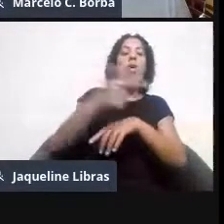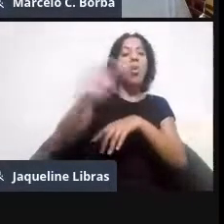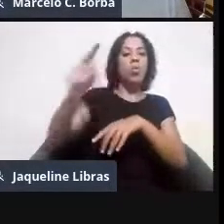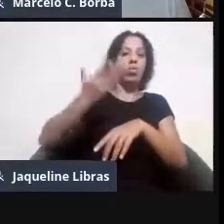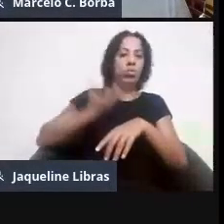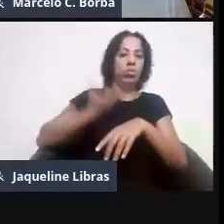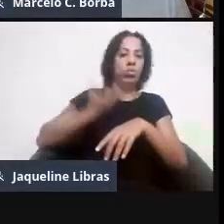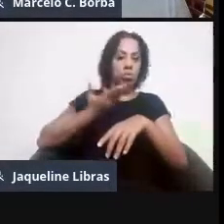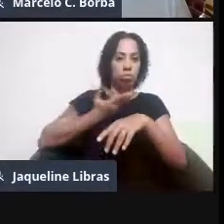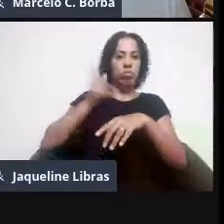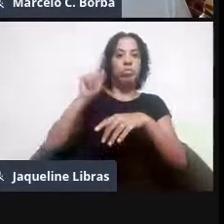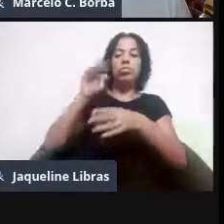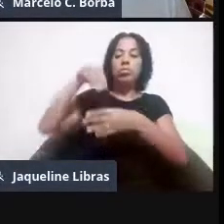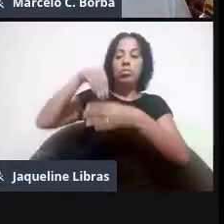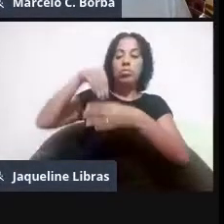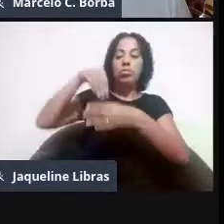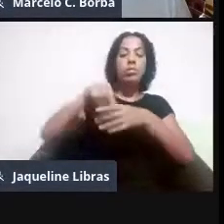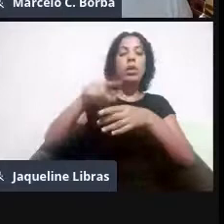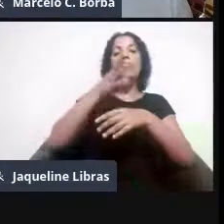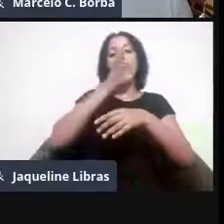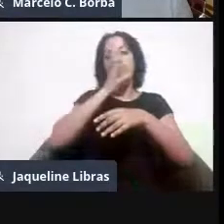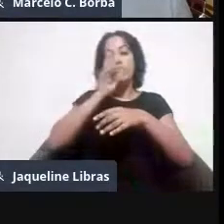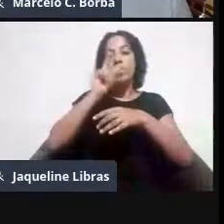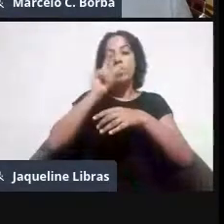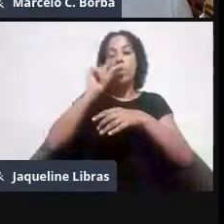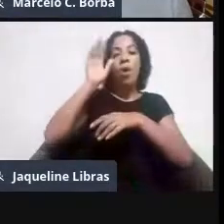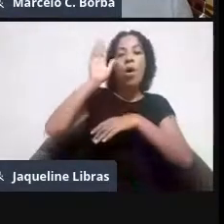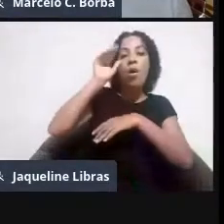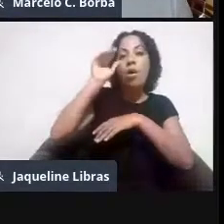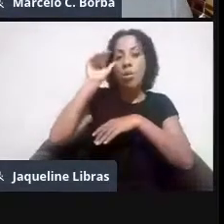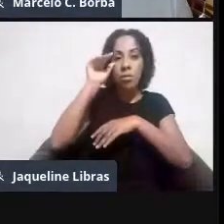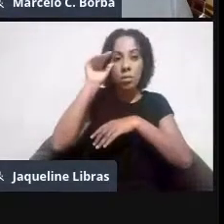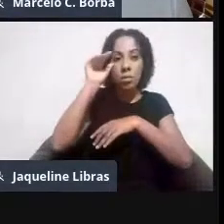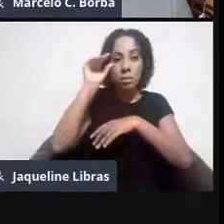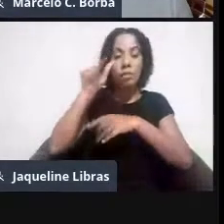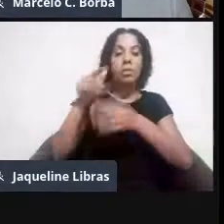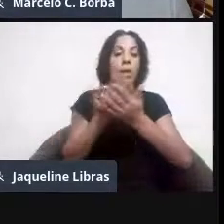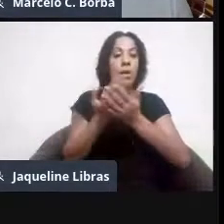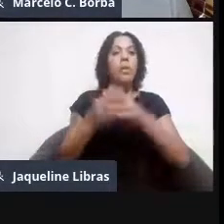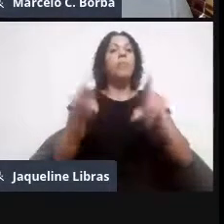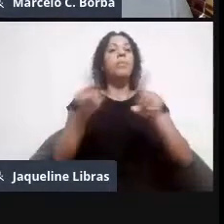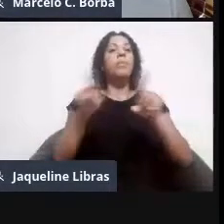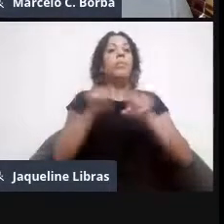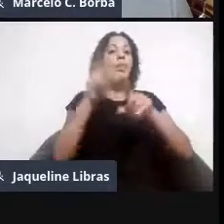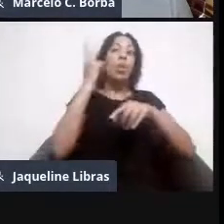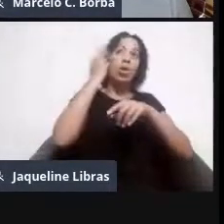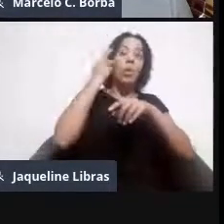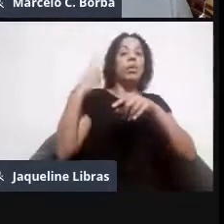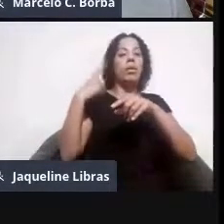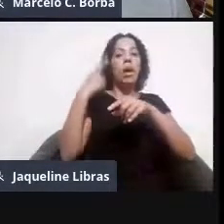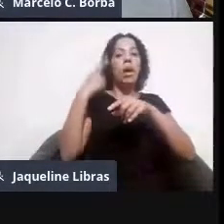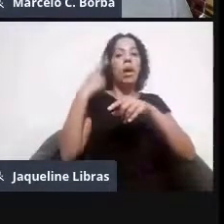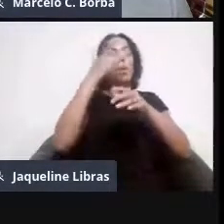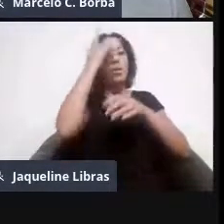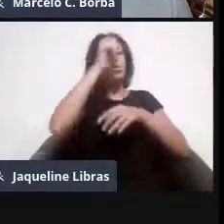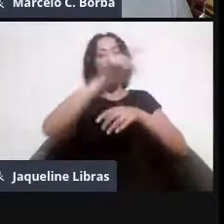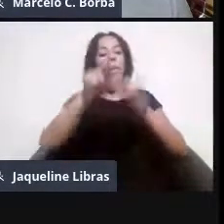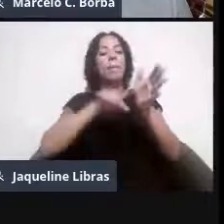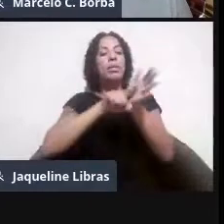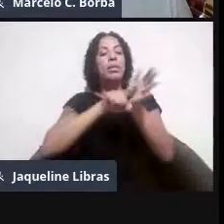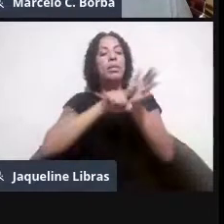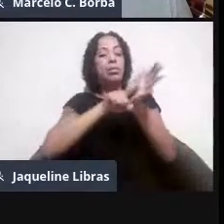no processo formativo que fazem a observação. Nós temos, normalmente, os pesquisadores, os formadores,